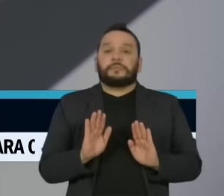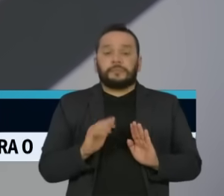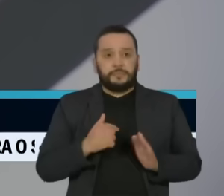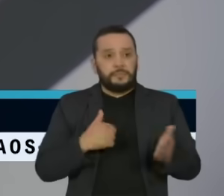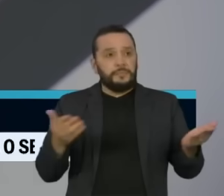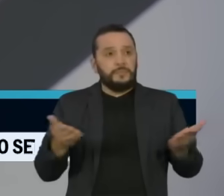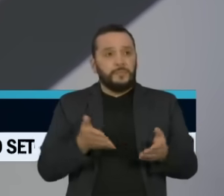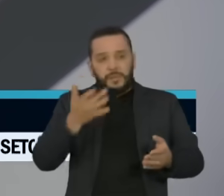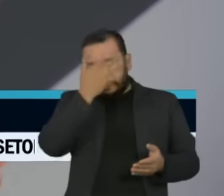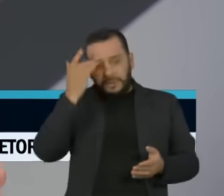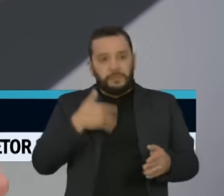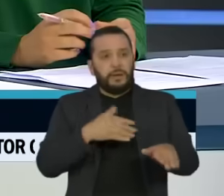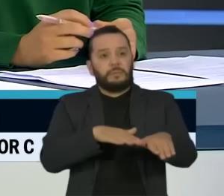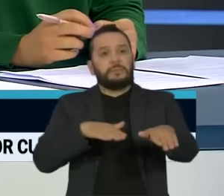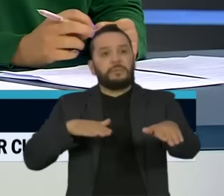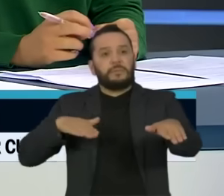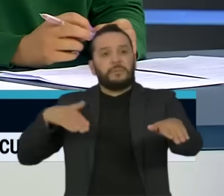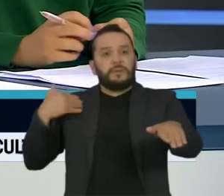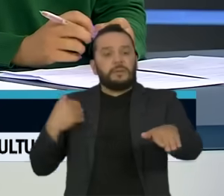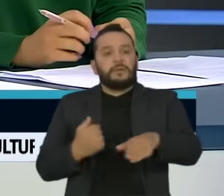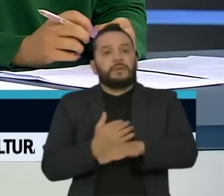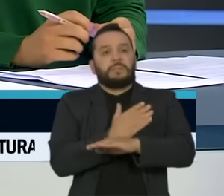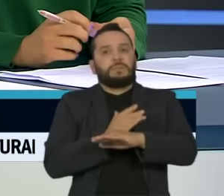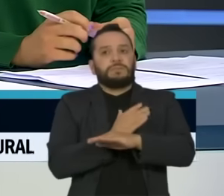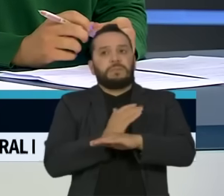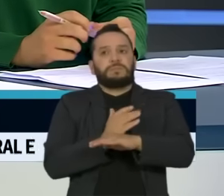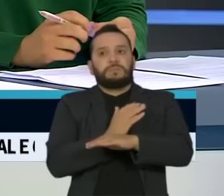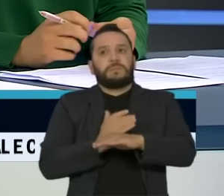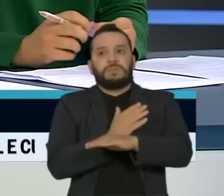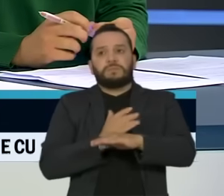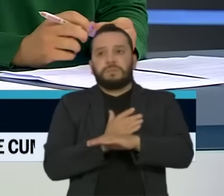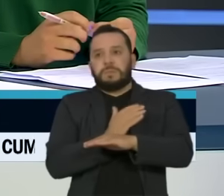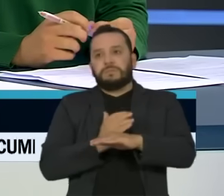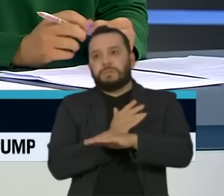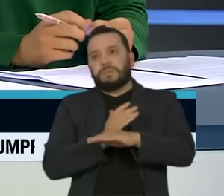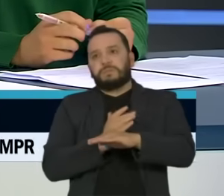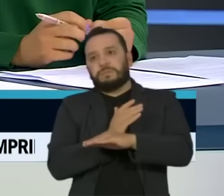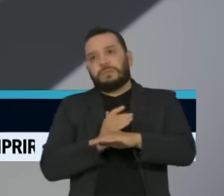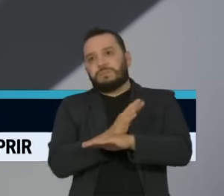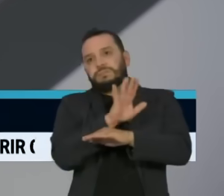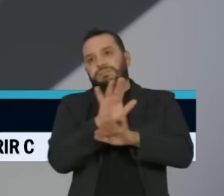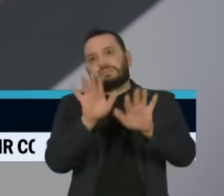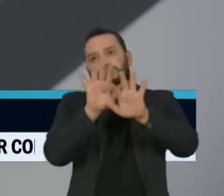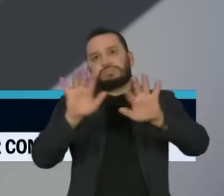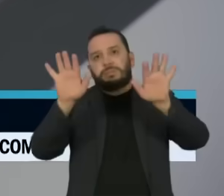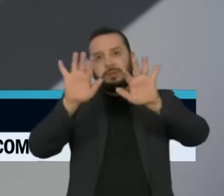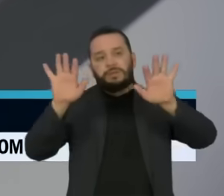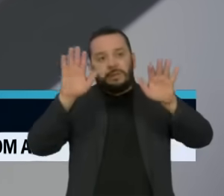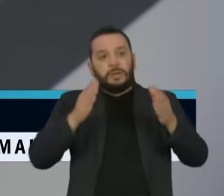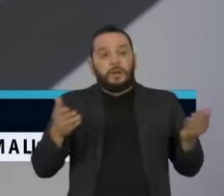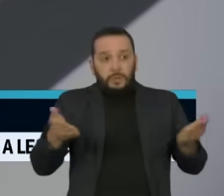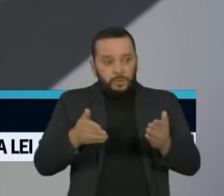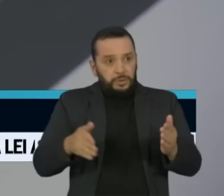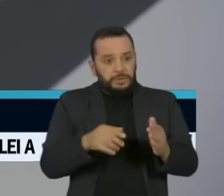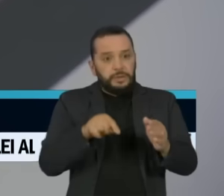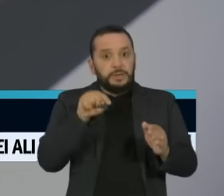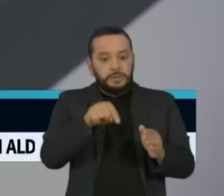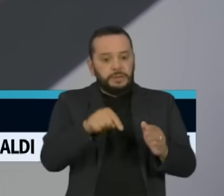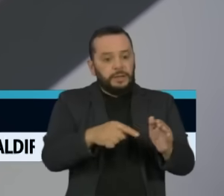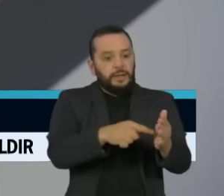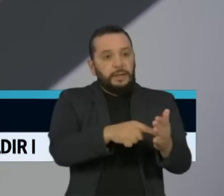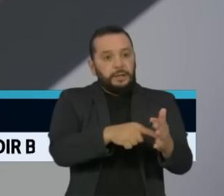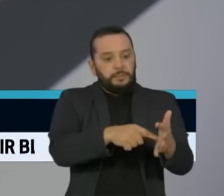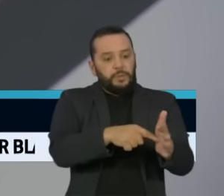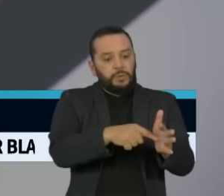se permanece com o teu carro ligado aumentou muito. Então é interessante, você melhora a tecnologia dos motores, mas o carro fica